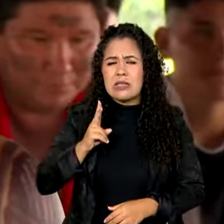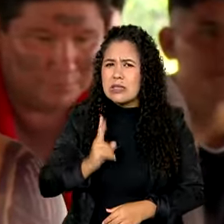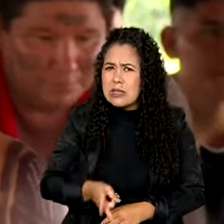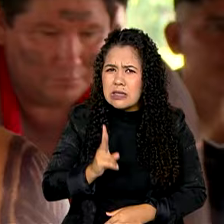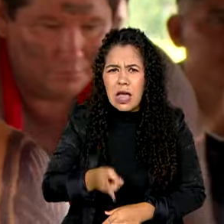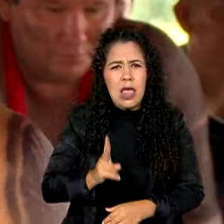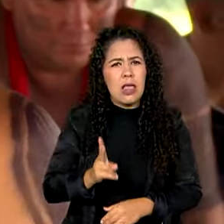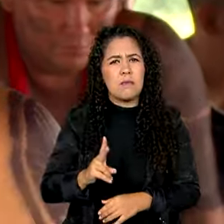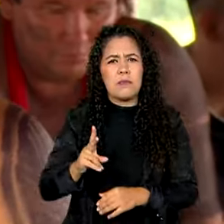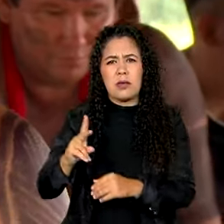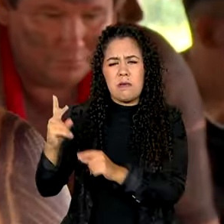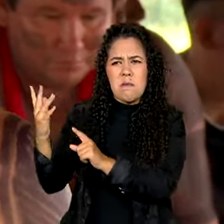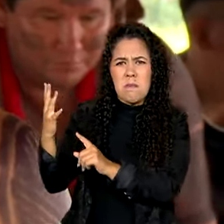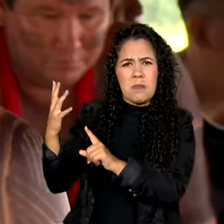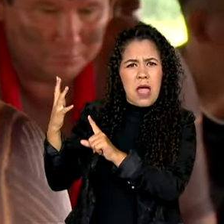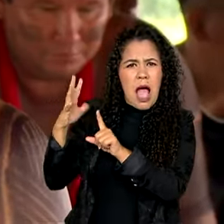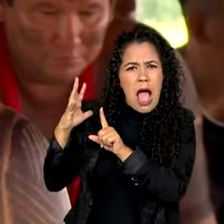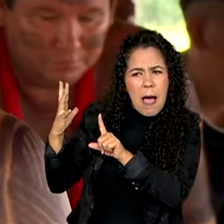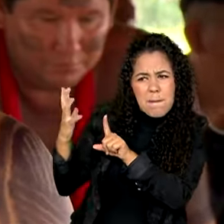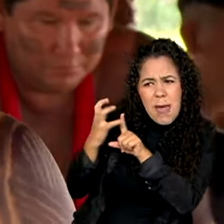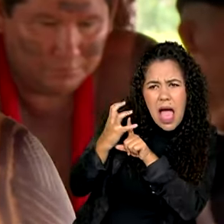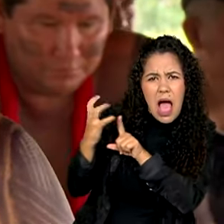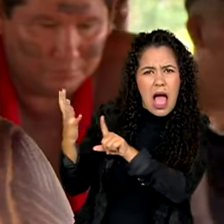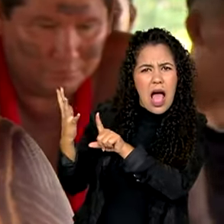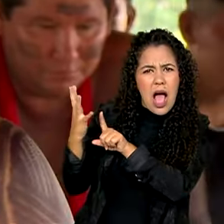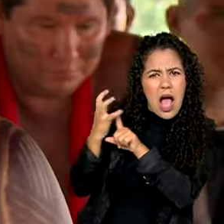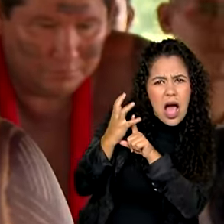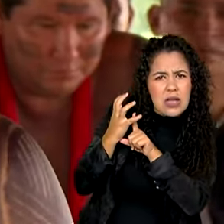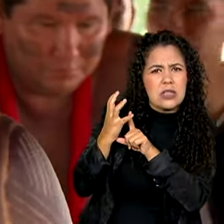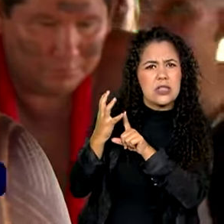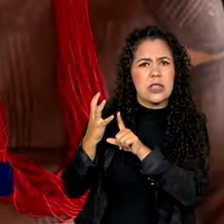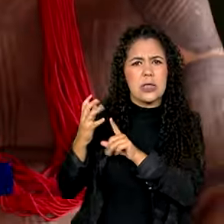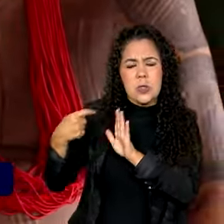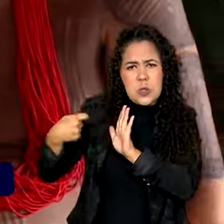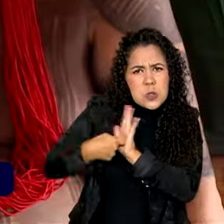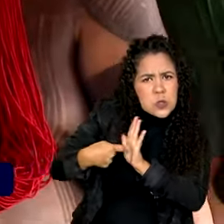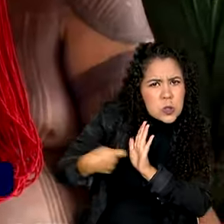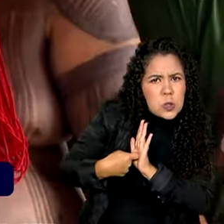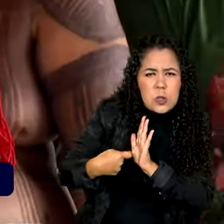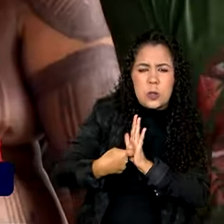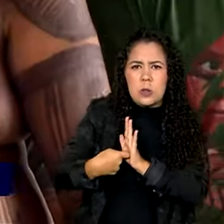frequentemente ameaça e pressão, né? Porque era muito pressão.